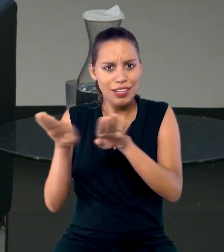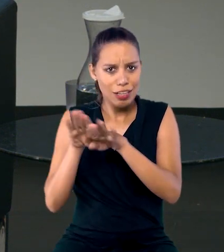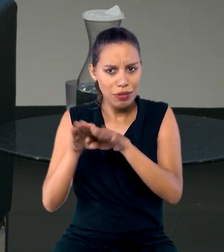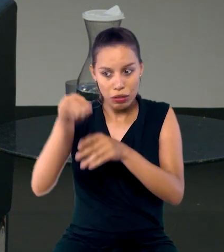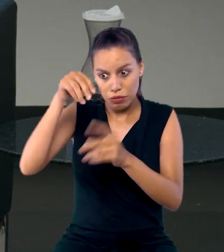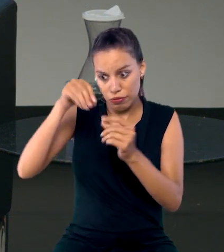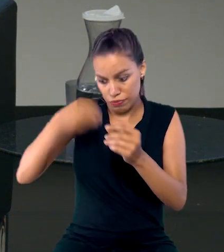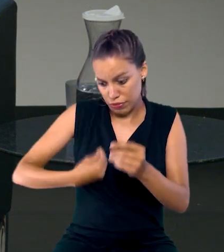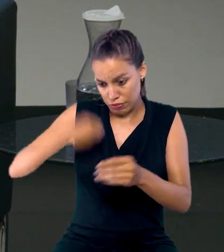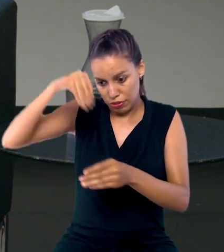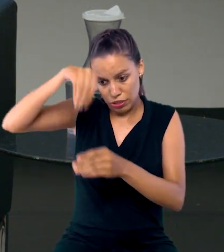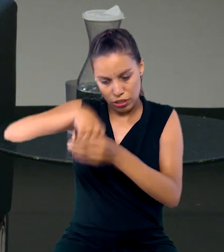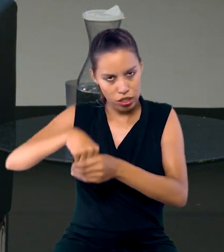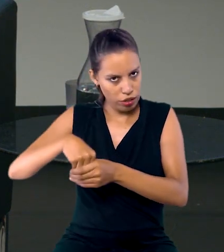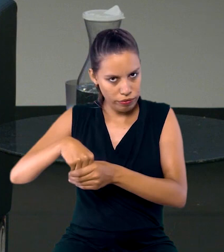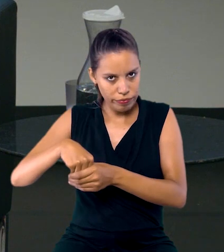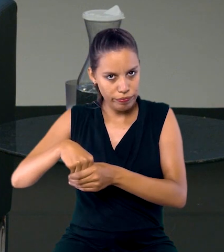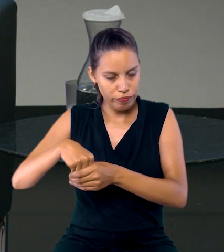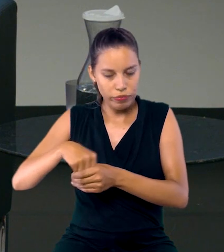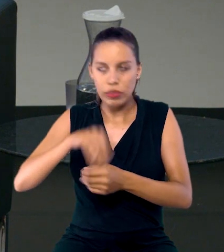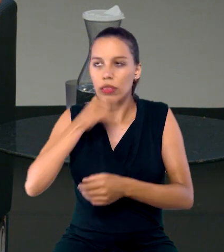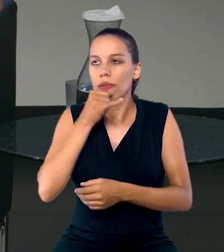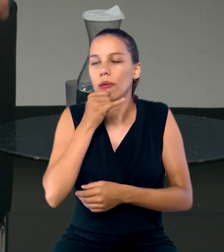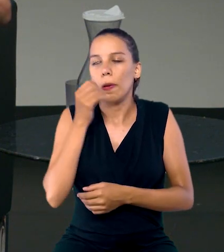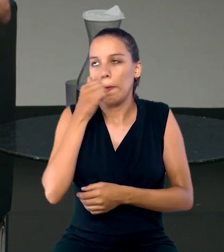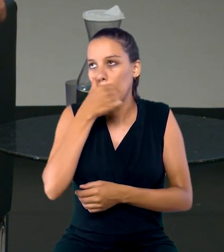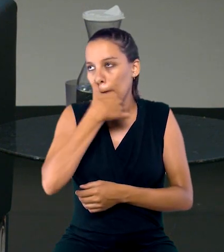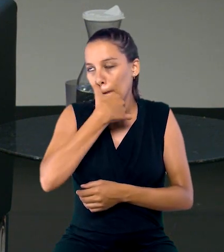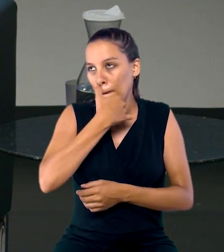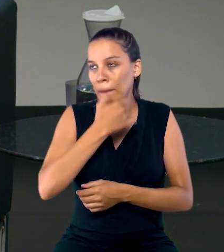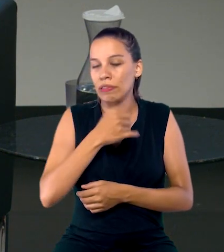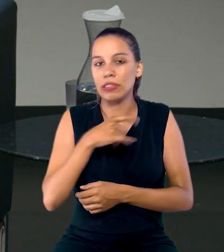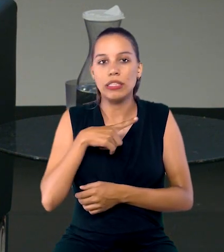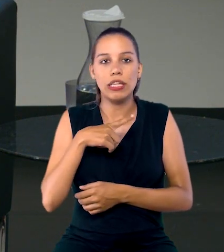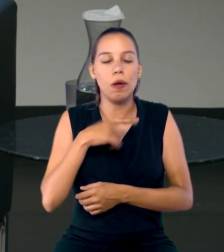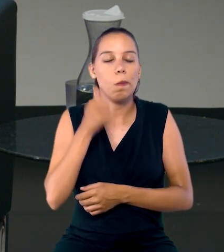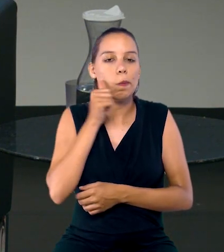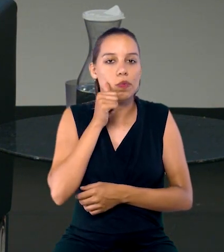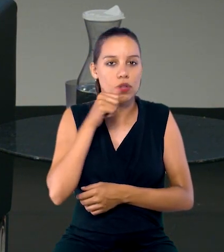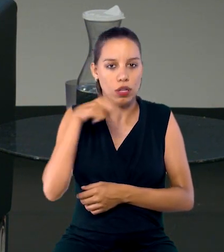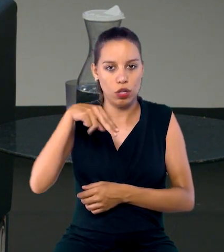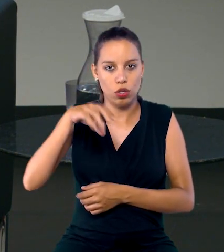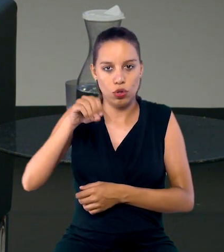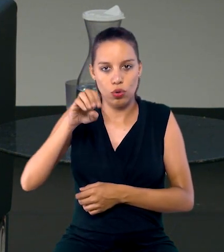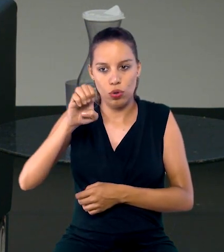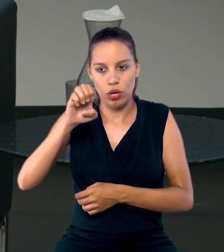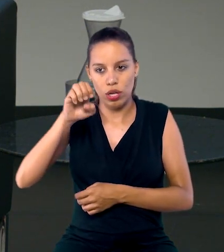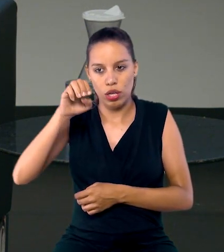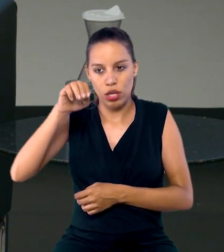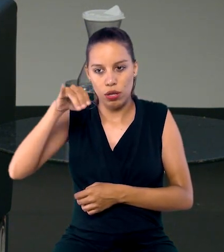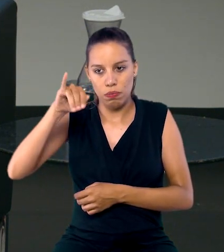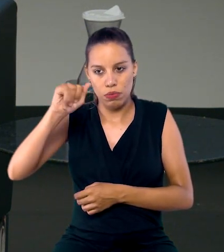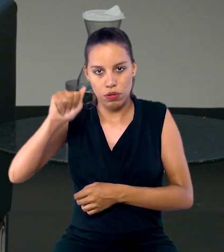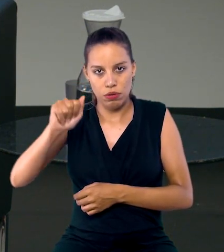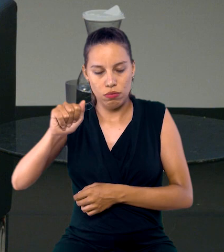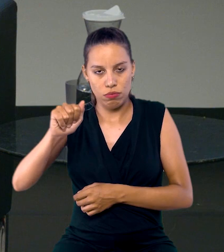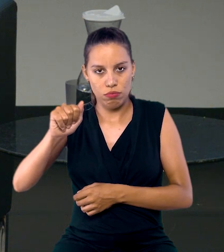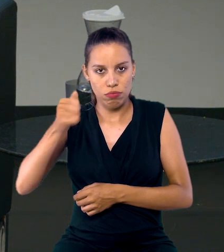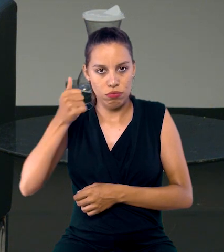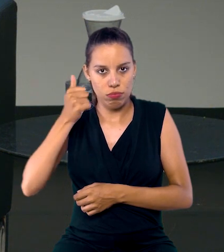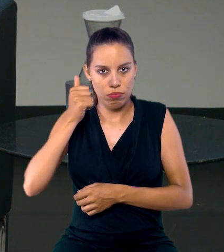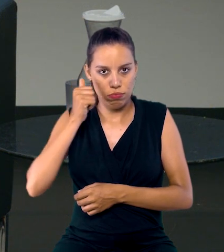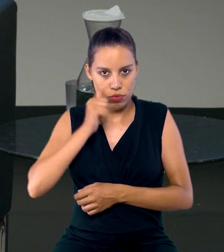meus vizinhos. Aí passou lá por casa a Noêmia, que é uma cientista de fungos, do INPA